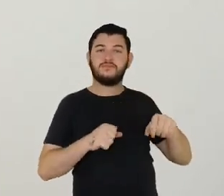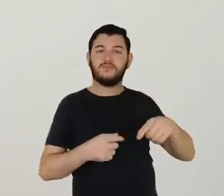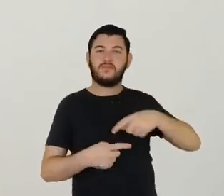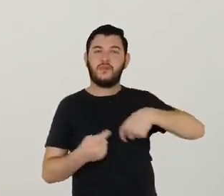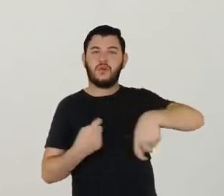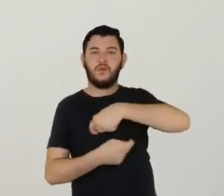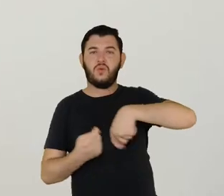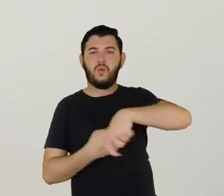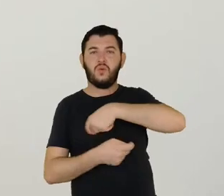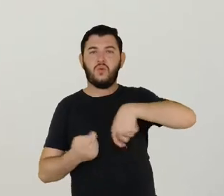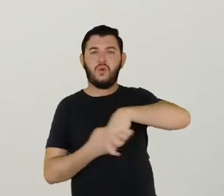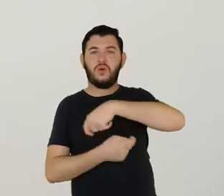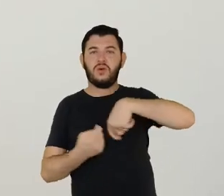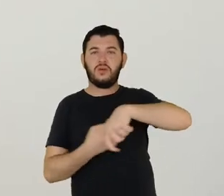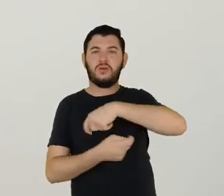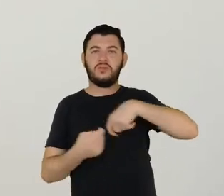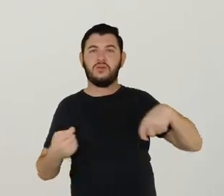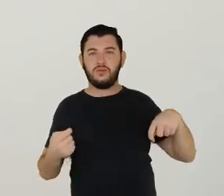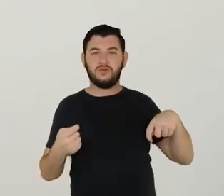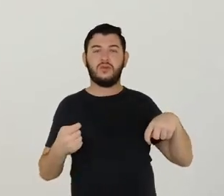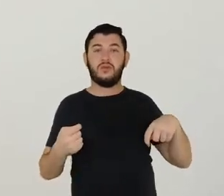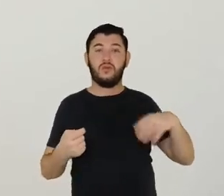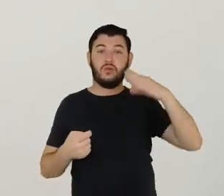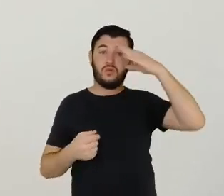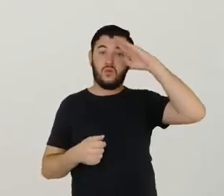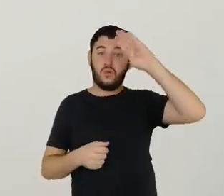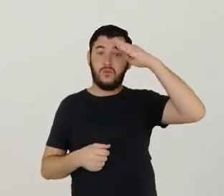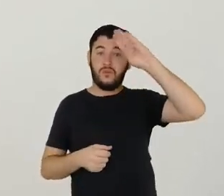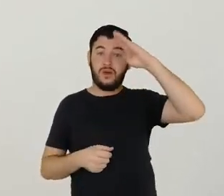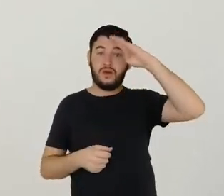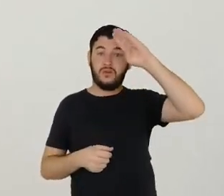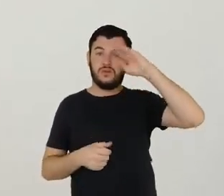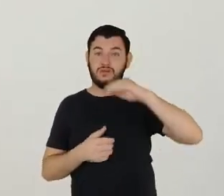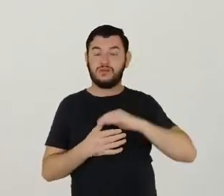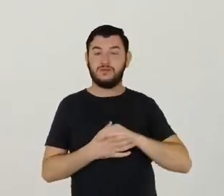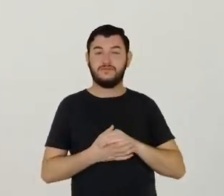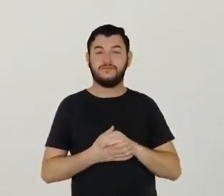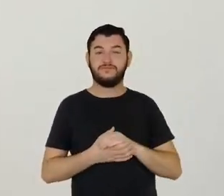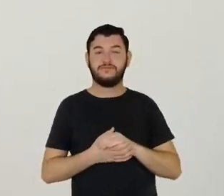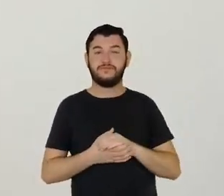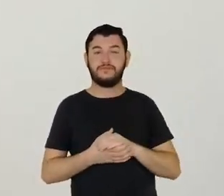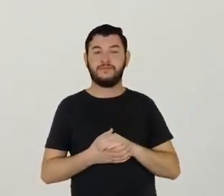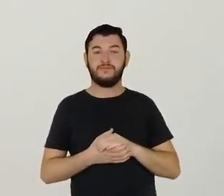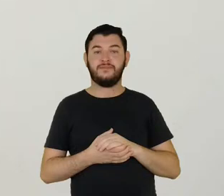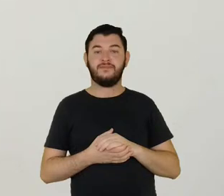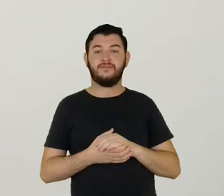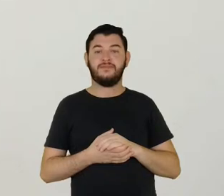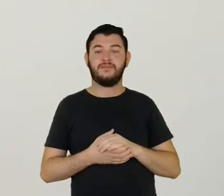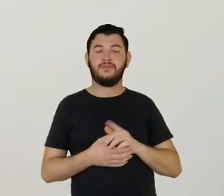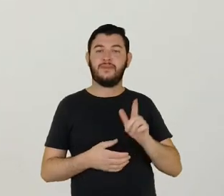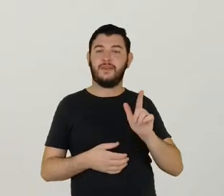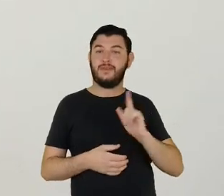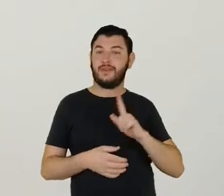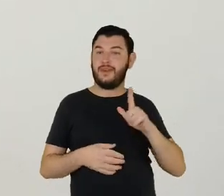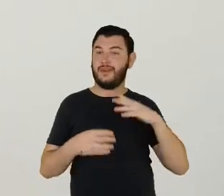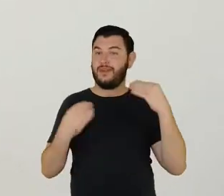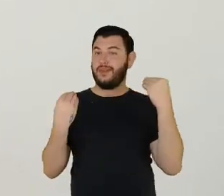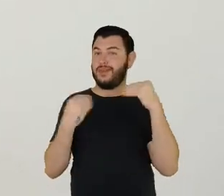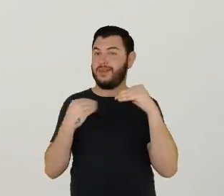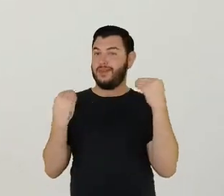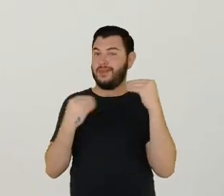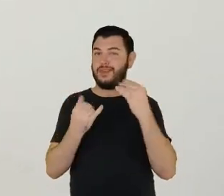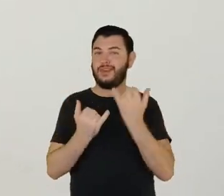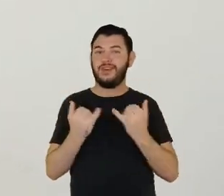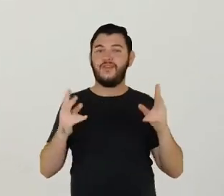cubanos são... tem uma malemolência baiana e uma desconfiança indígena. É uma